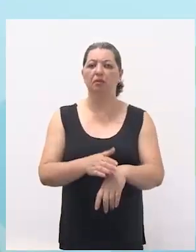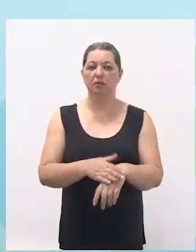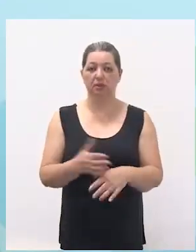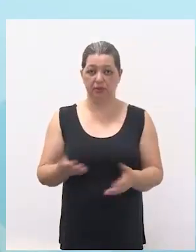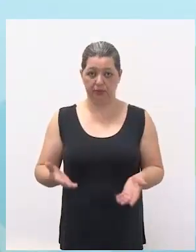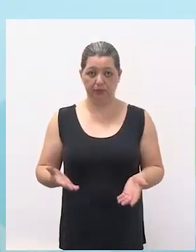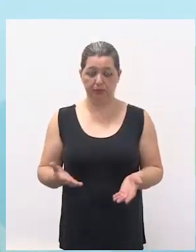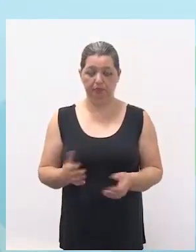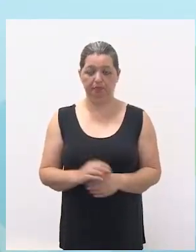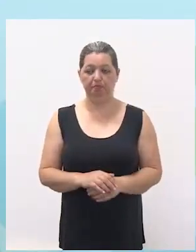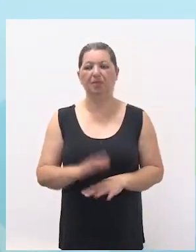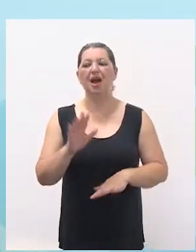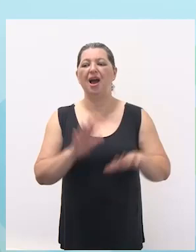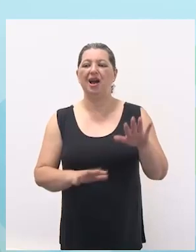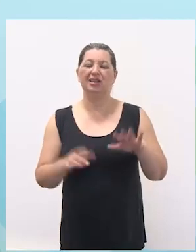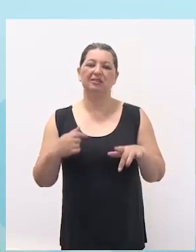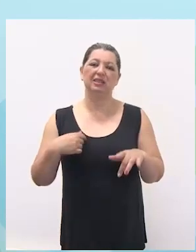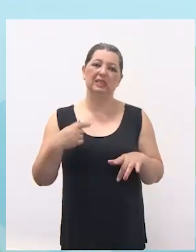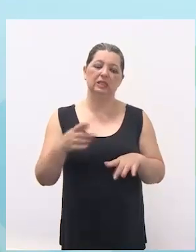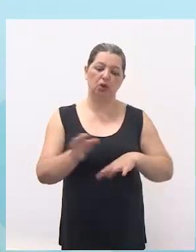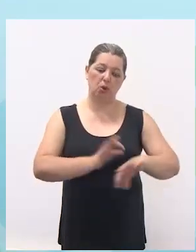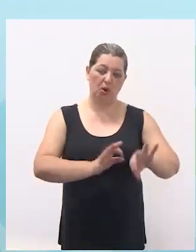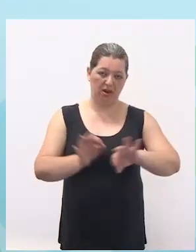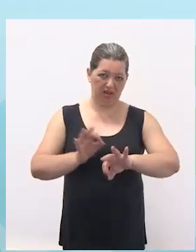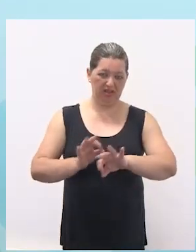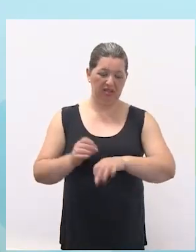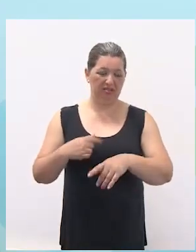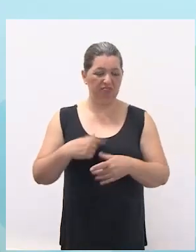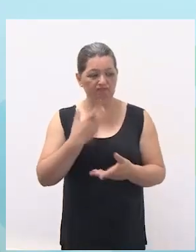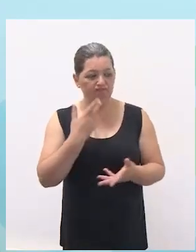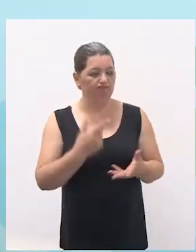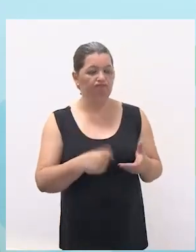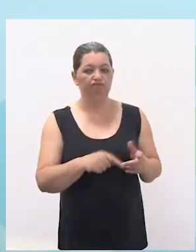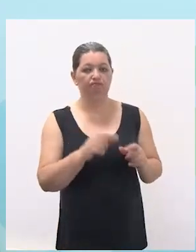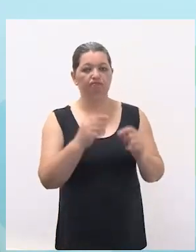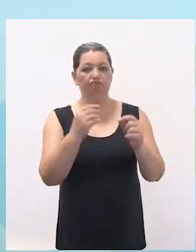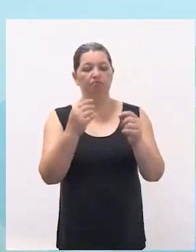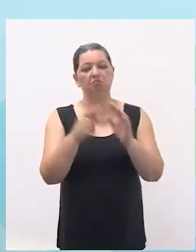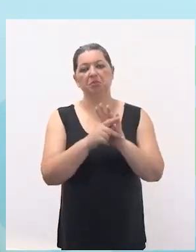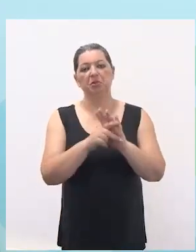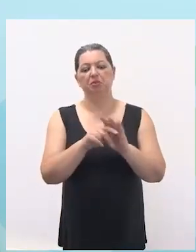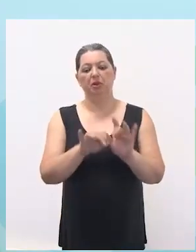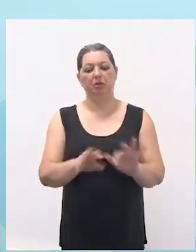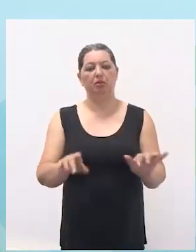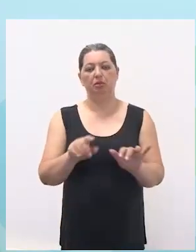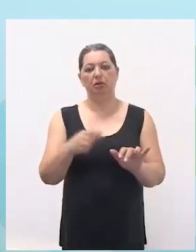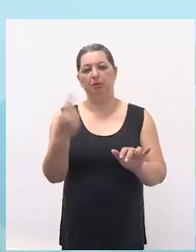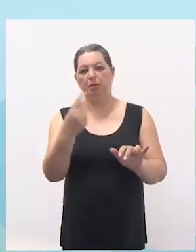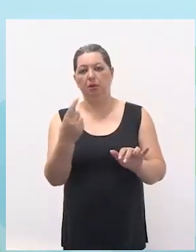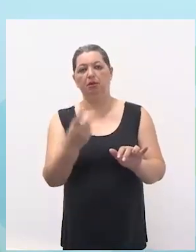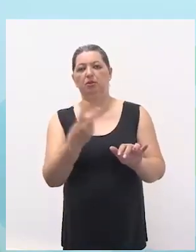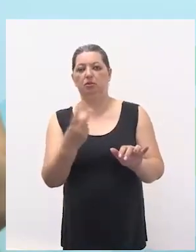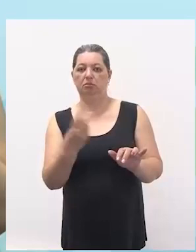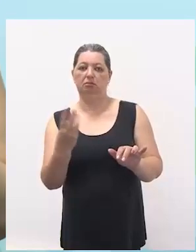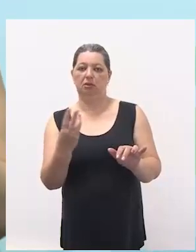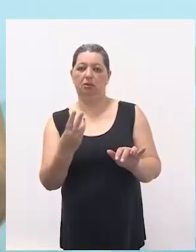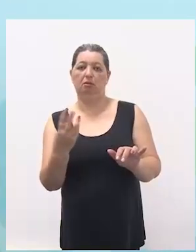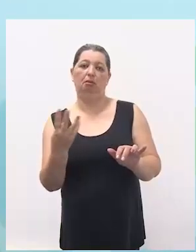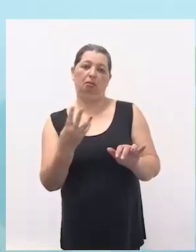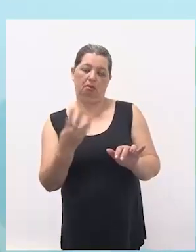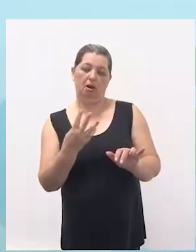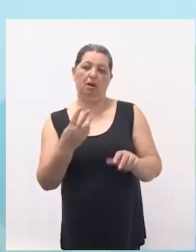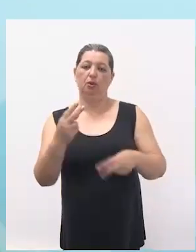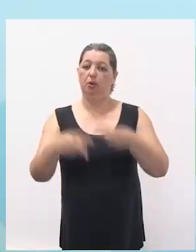Então, às vezes, eu organizar, como o Giovanni está falando assim, eu vou colocar primeiro bimestre, segundo bimestre, terceiro bimestre. Para